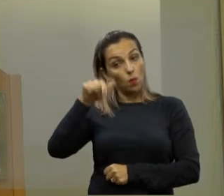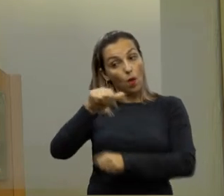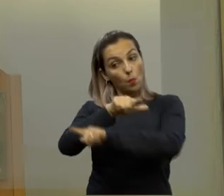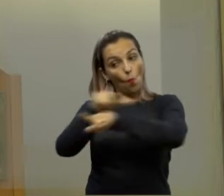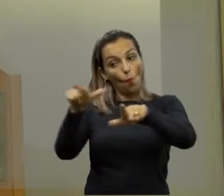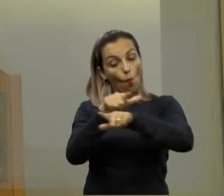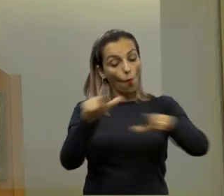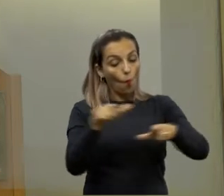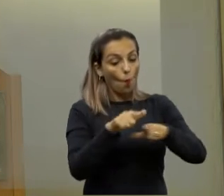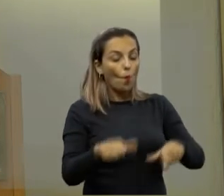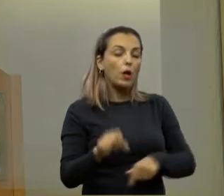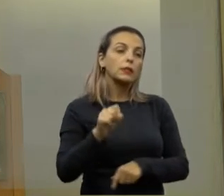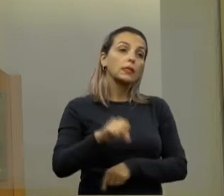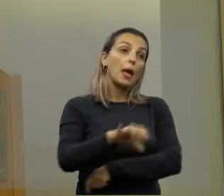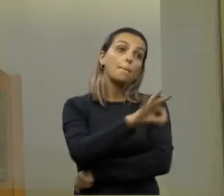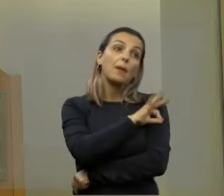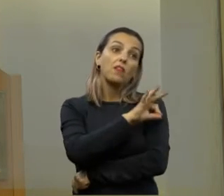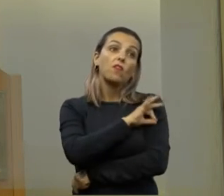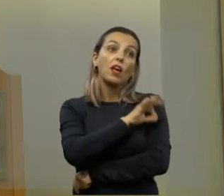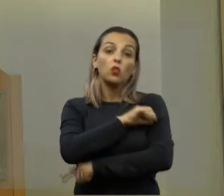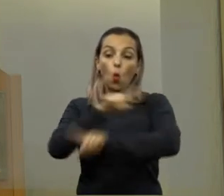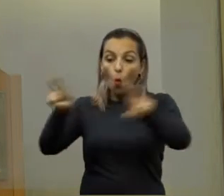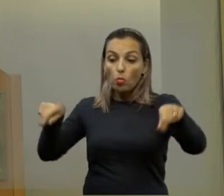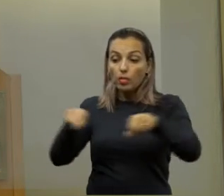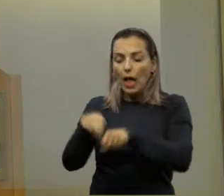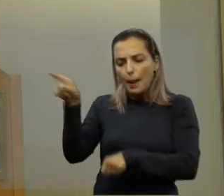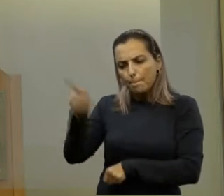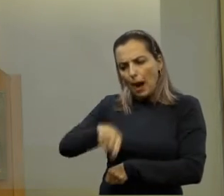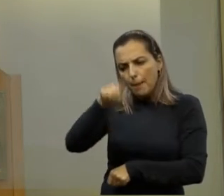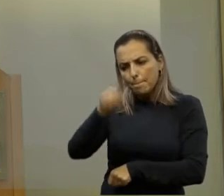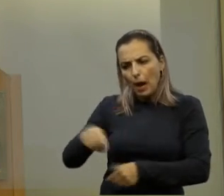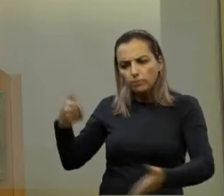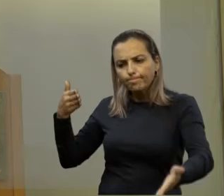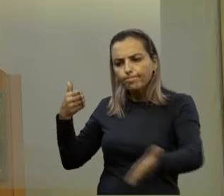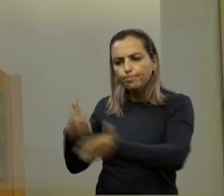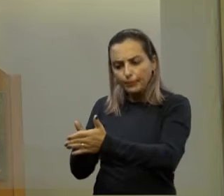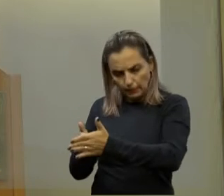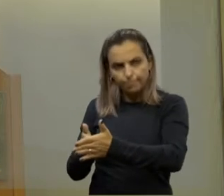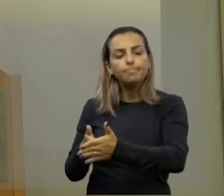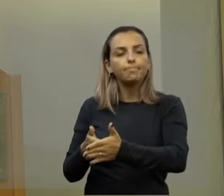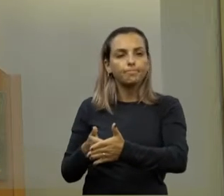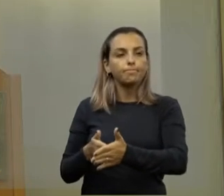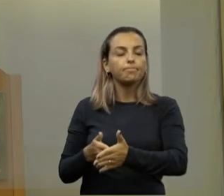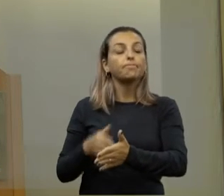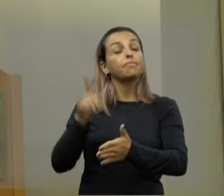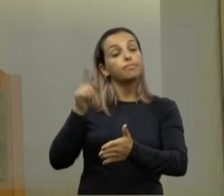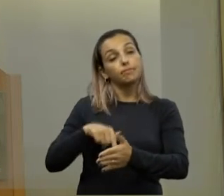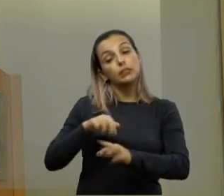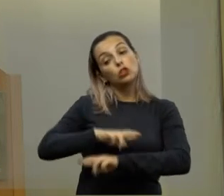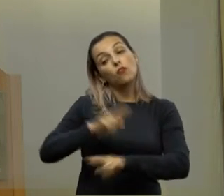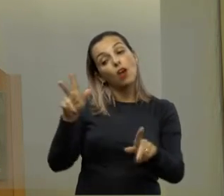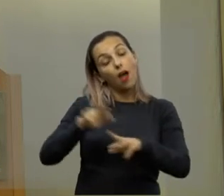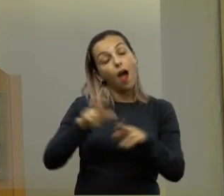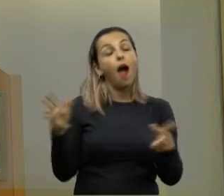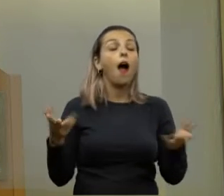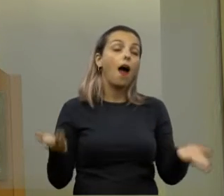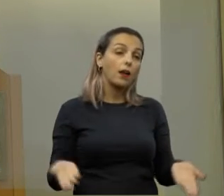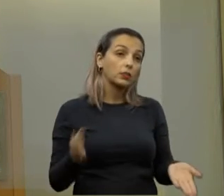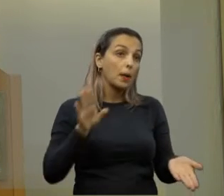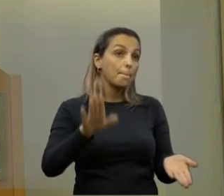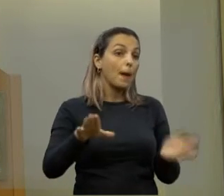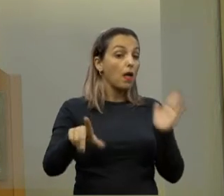se a prefeitura pudesse simplesmente lacraia esse móvel e impedir a entrada de pessoas ali a situação seria outra